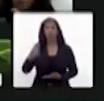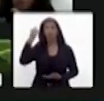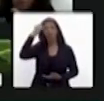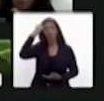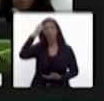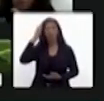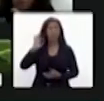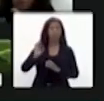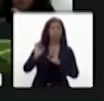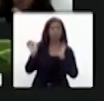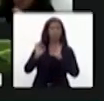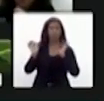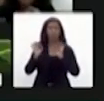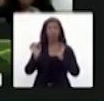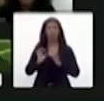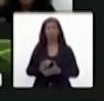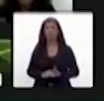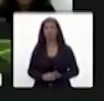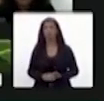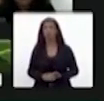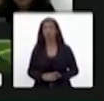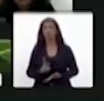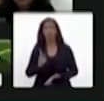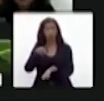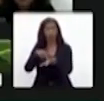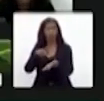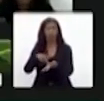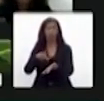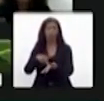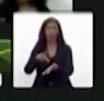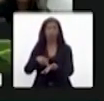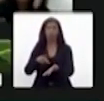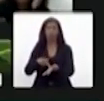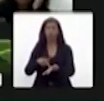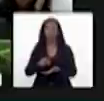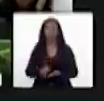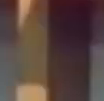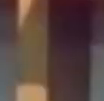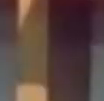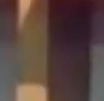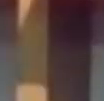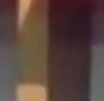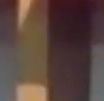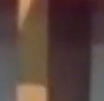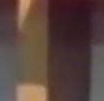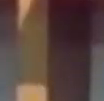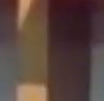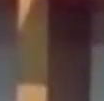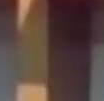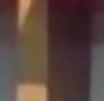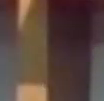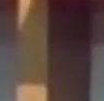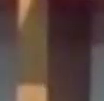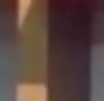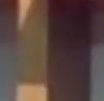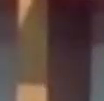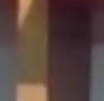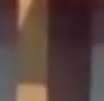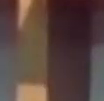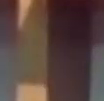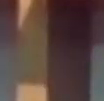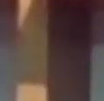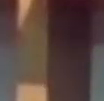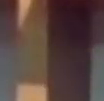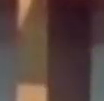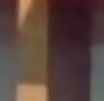tem como objetivo expandir o número de voos domésticos e internacionais no local essa concessão pode decretar a